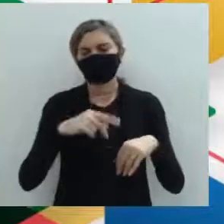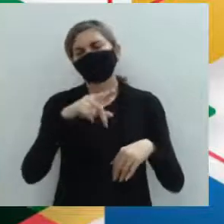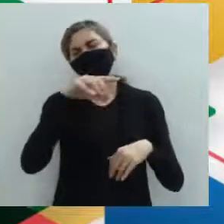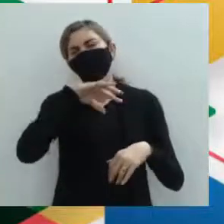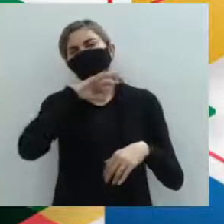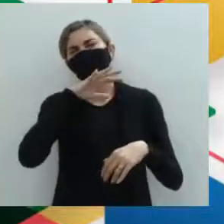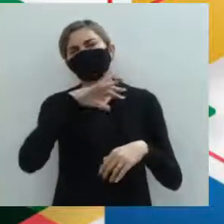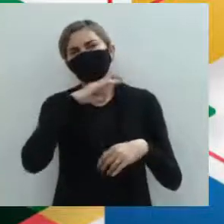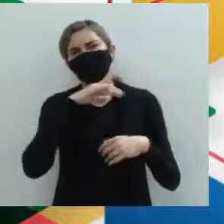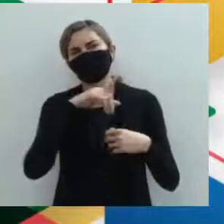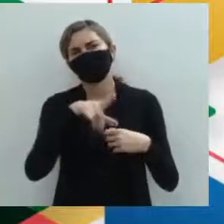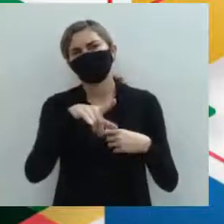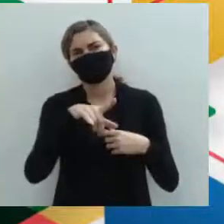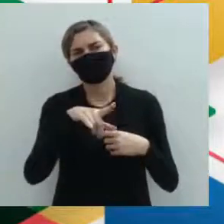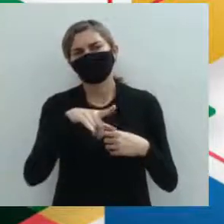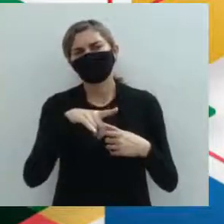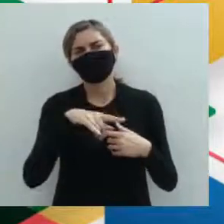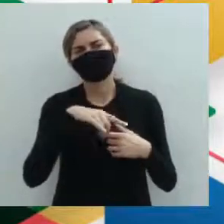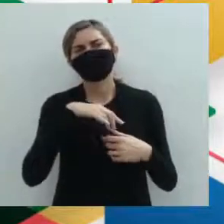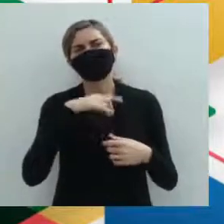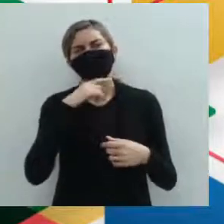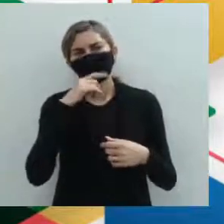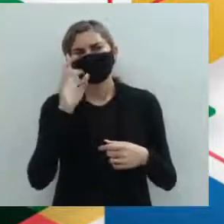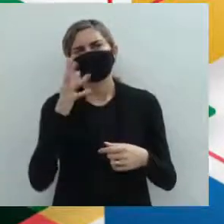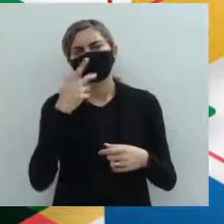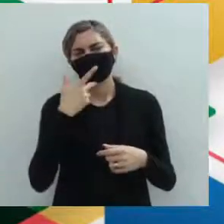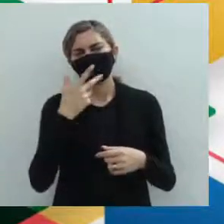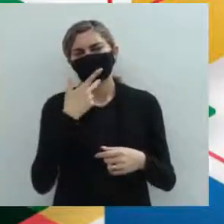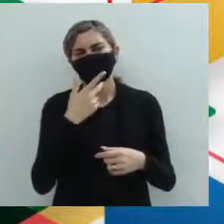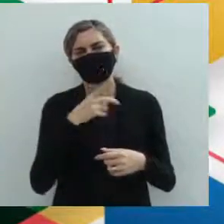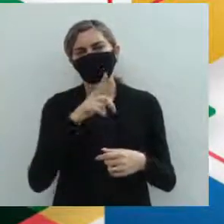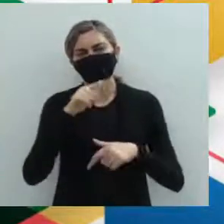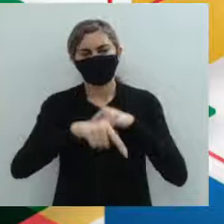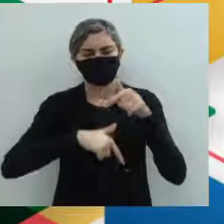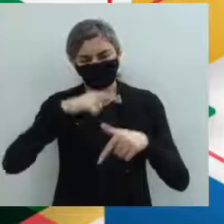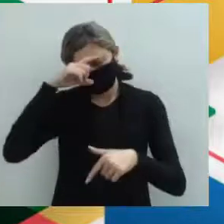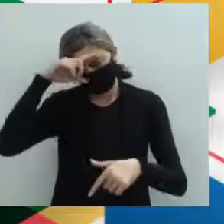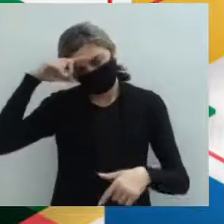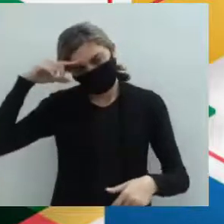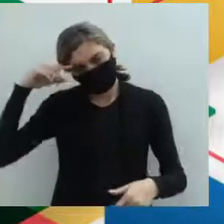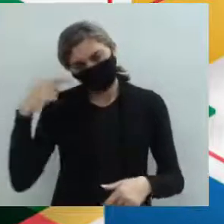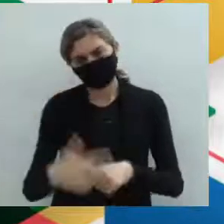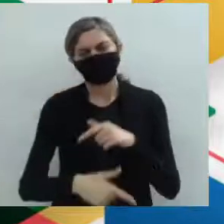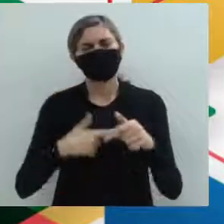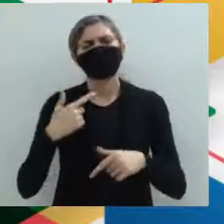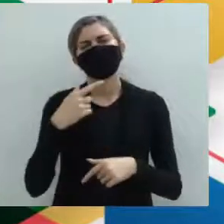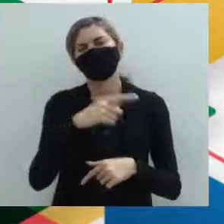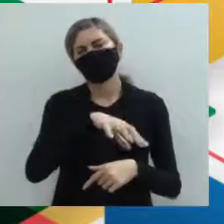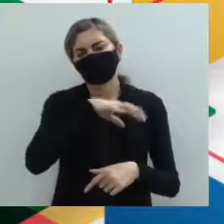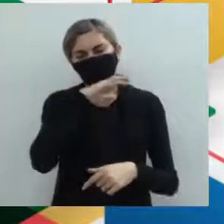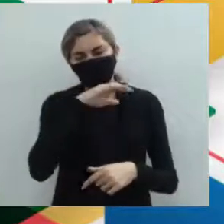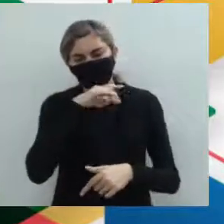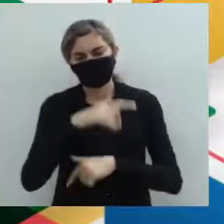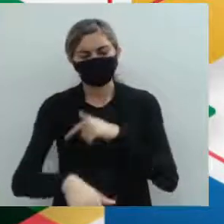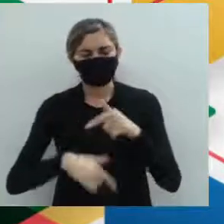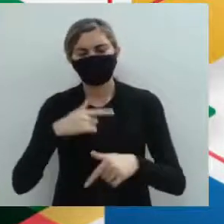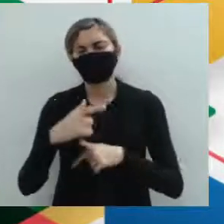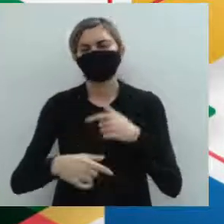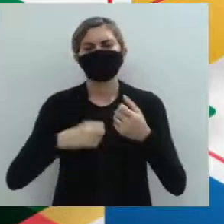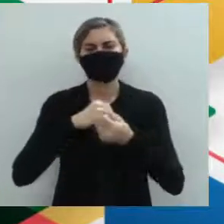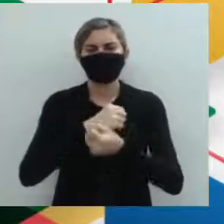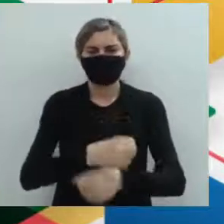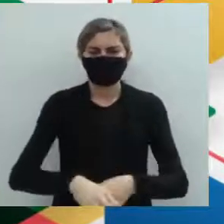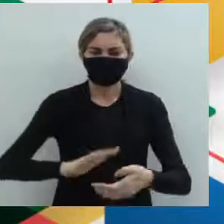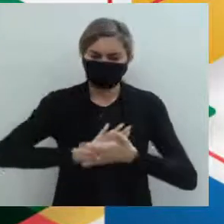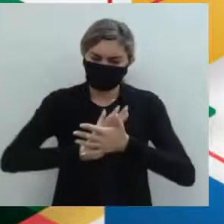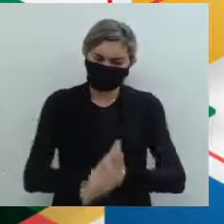animal laborans. A gente já tinha falado do labor, não é, da Hannah Arendt. É aquele animal laborans que explora a